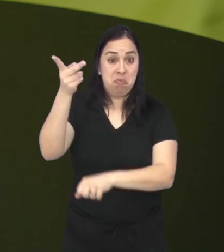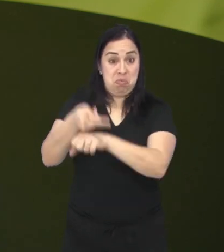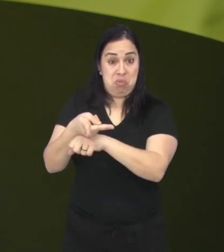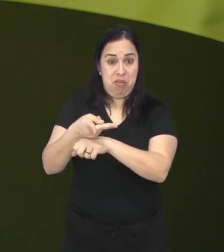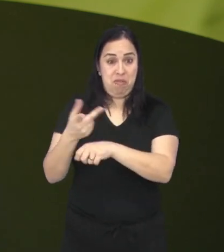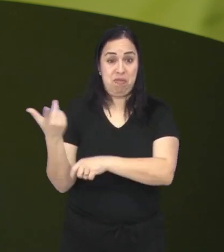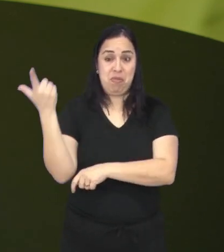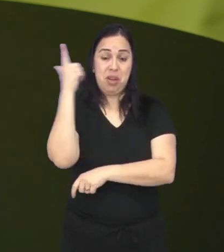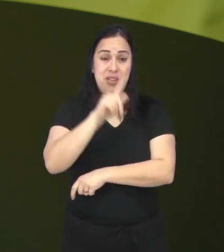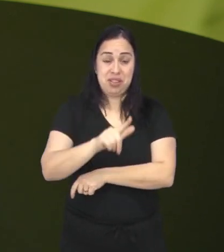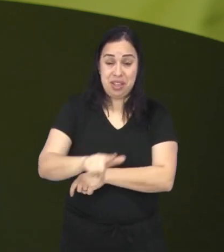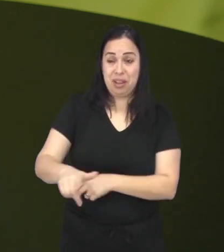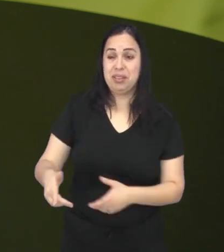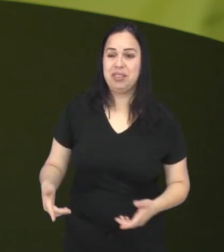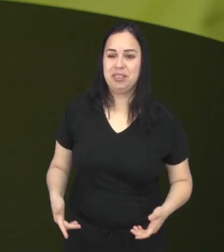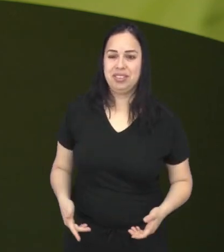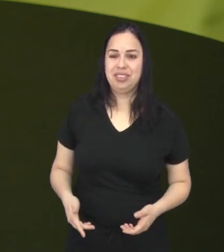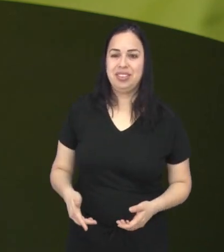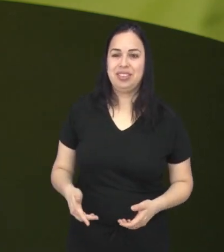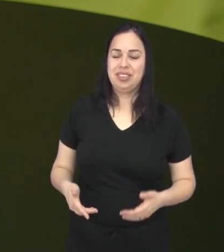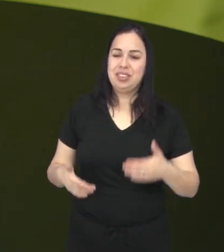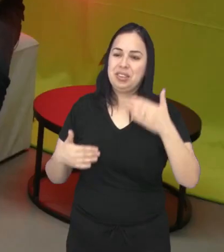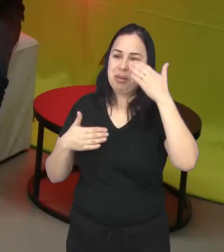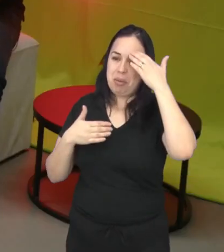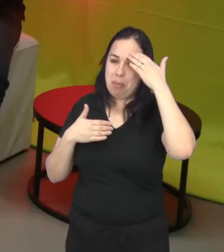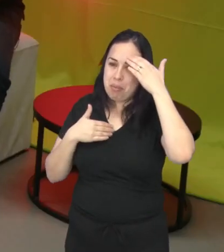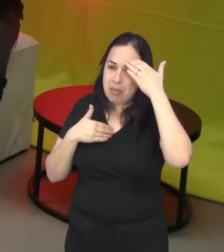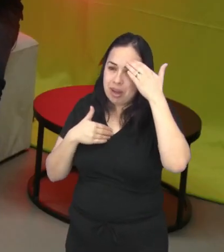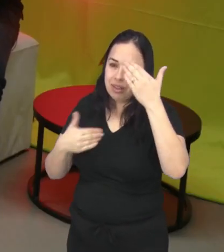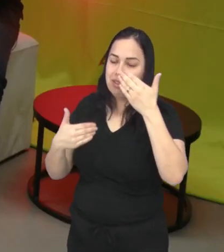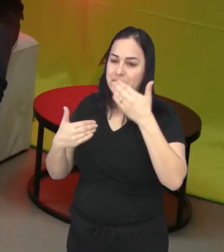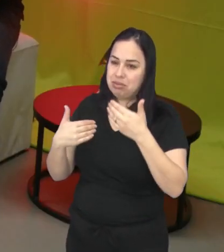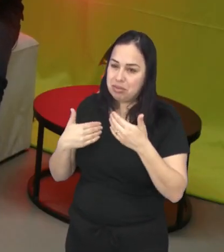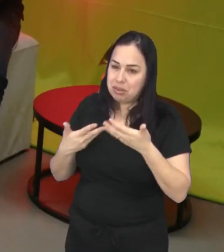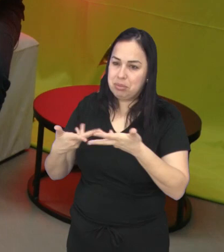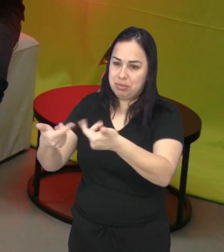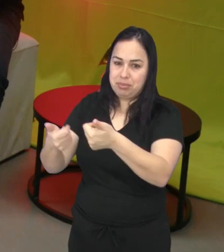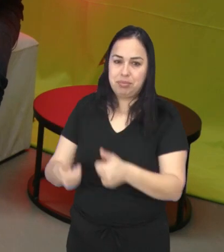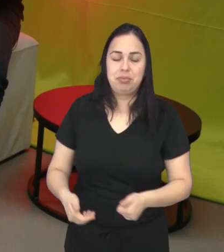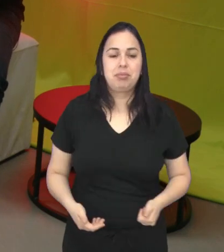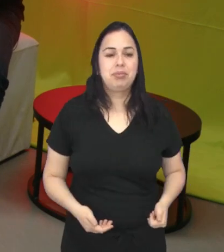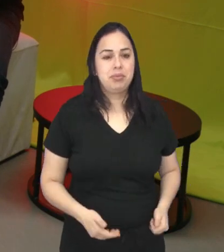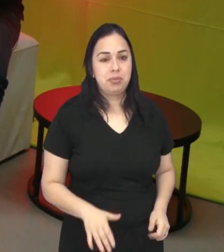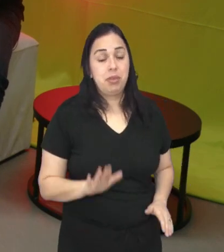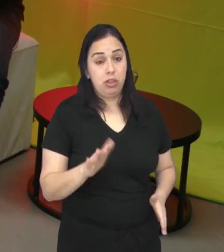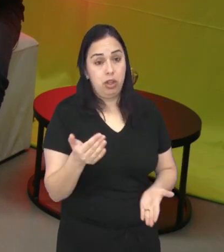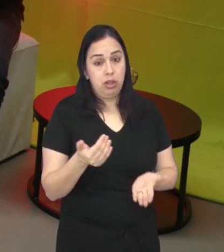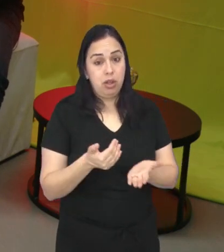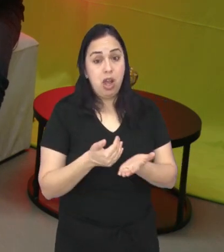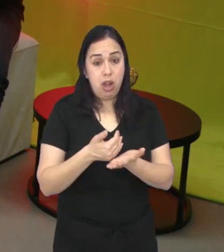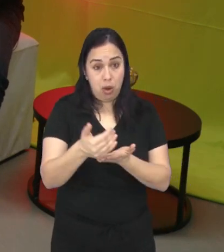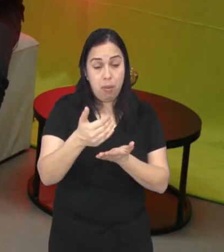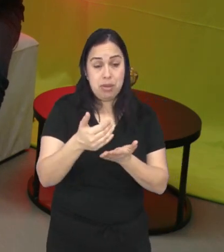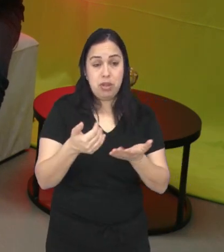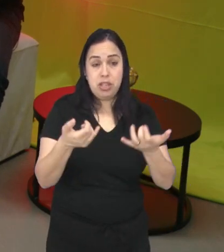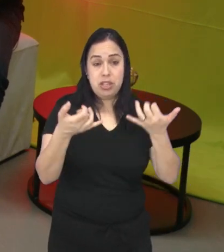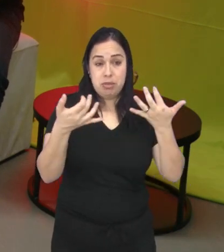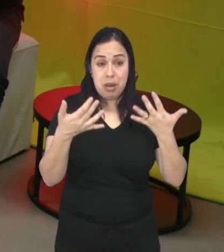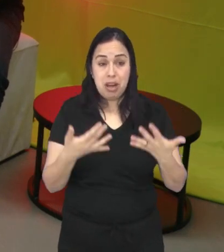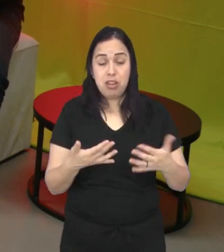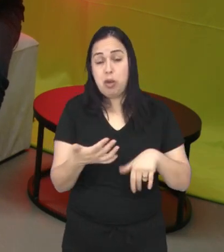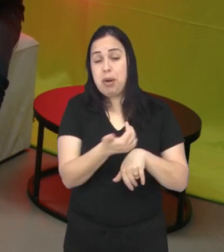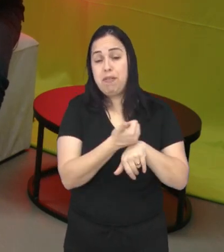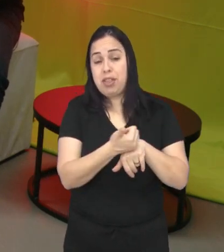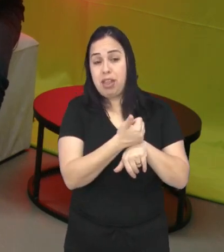Grammy com a gente. Tudo isso? Obrigado. Eu agradeço o convite com vocês. Jaques, já que a gente começou o programa aí falando